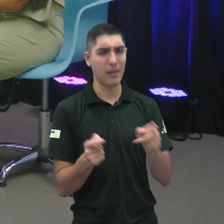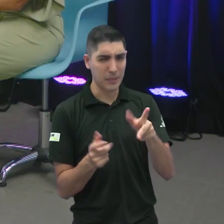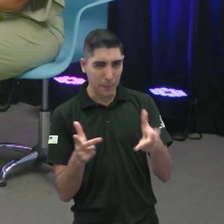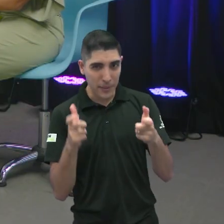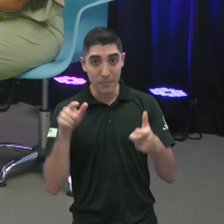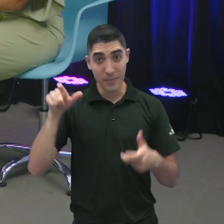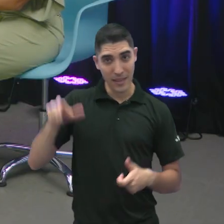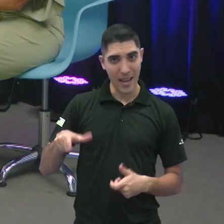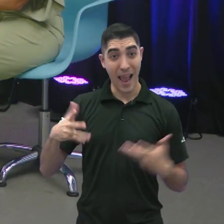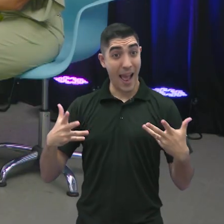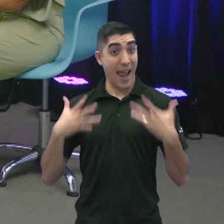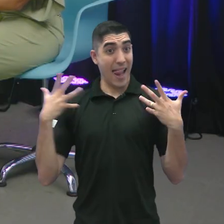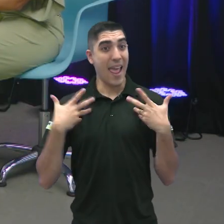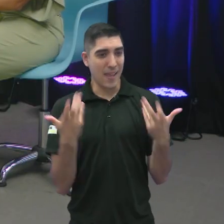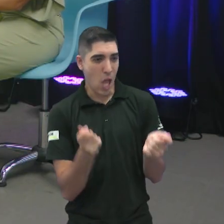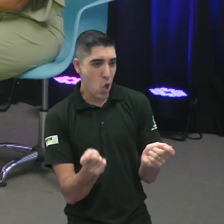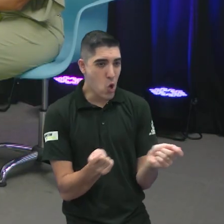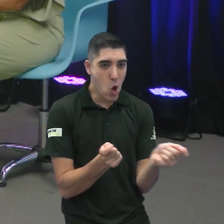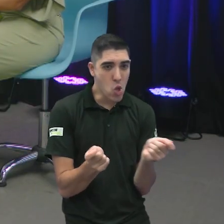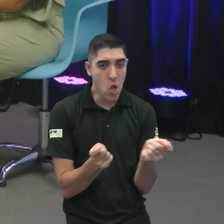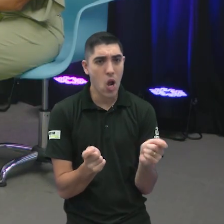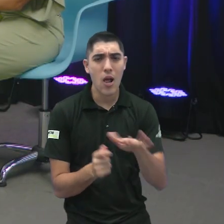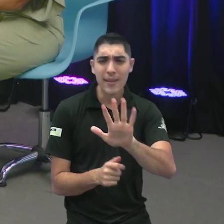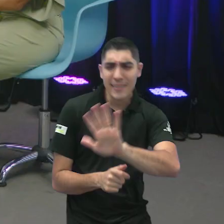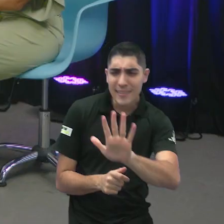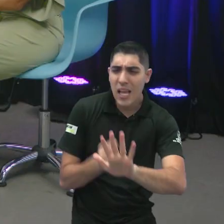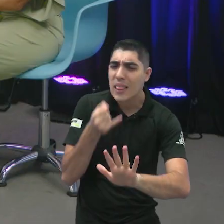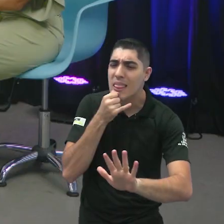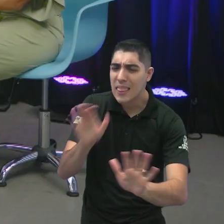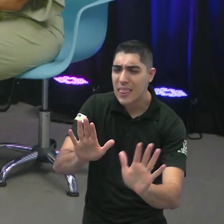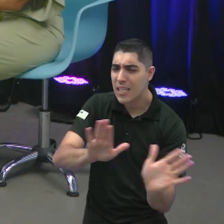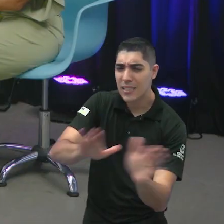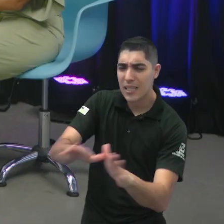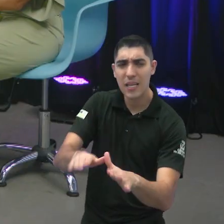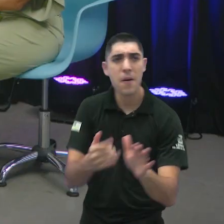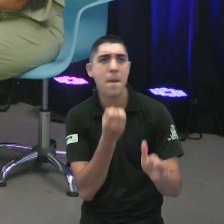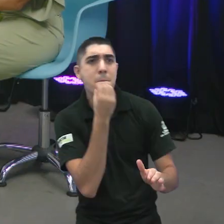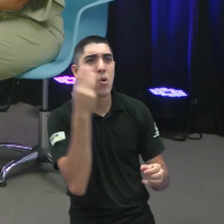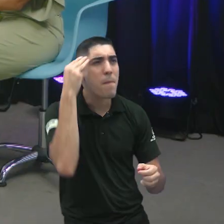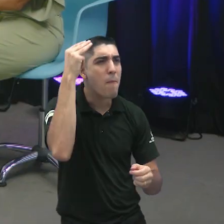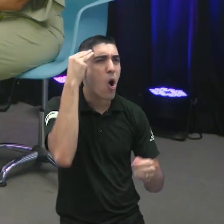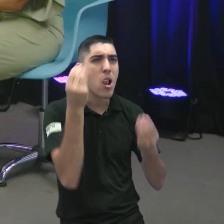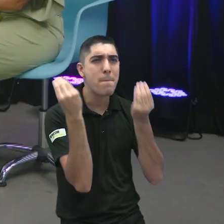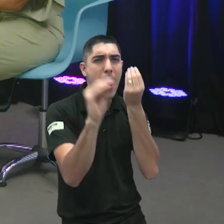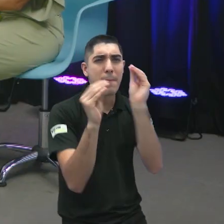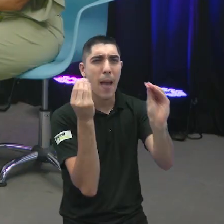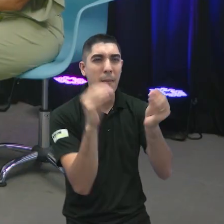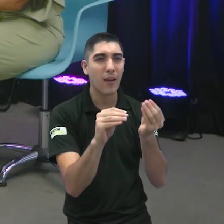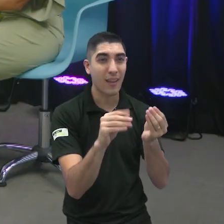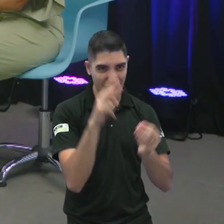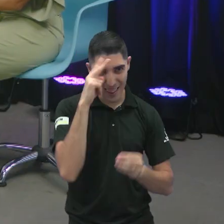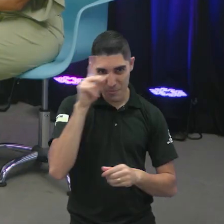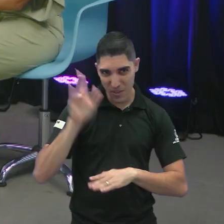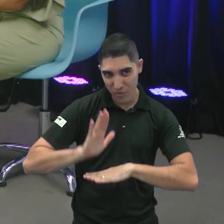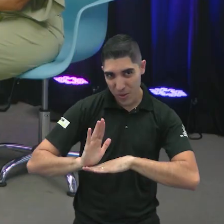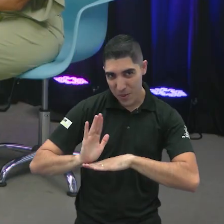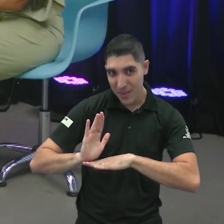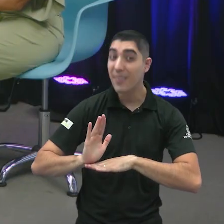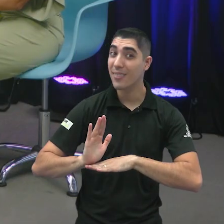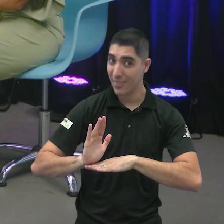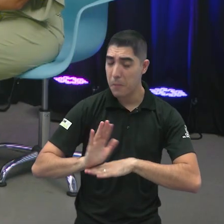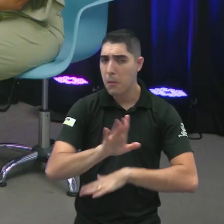ele controlava tudo? Ela queria colocar a bolinha da tristeza. Não, agora não, vamos colocar boas memórias. Ela estava controlando tudo ali. Sim. Então, por